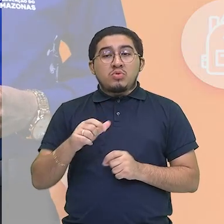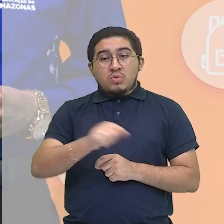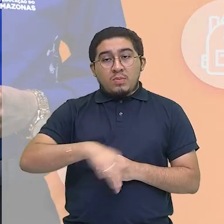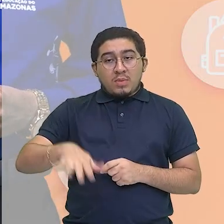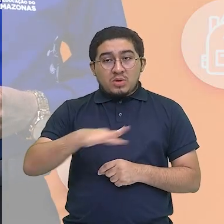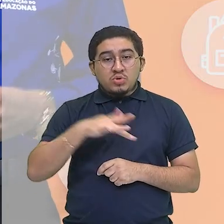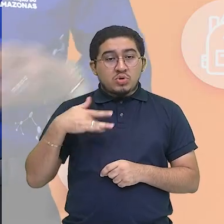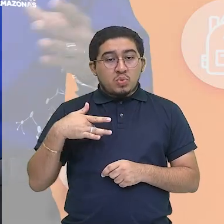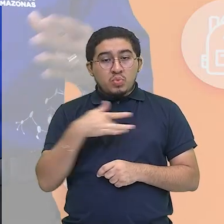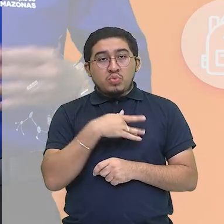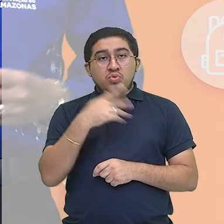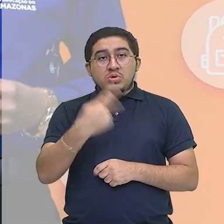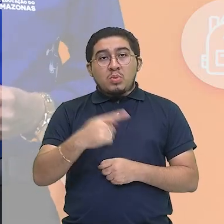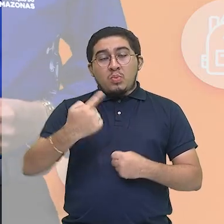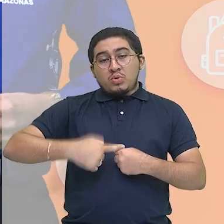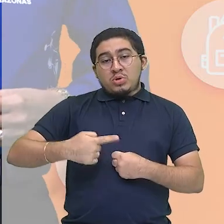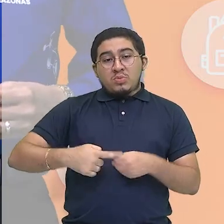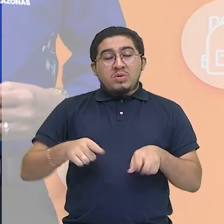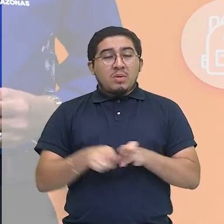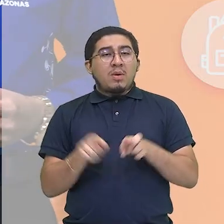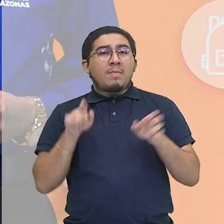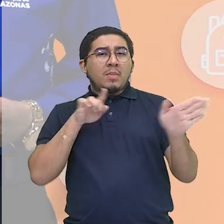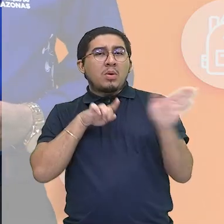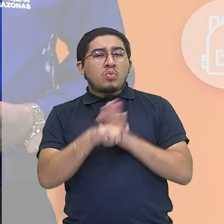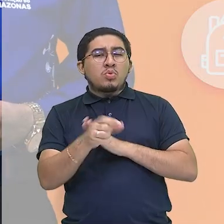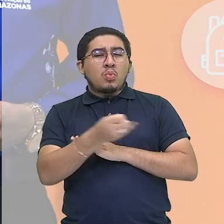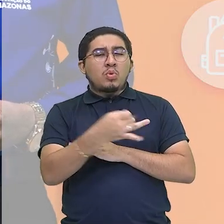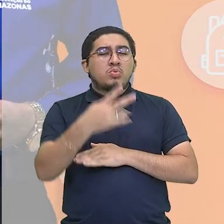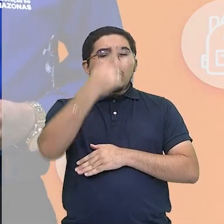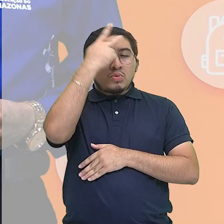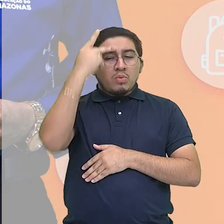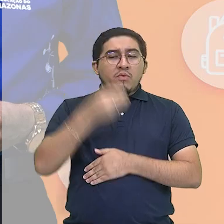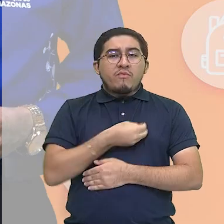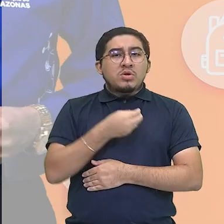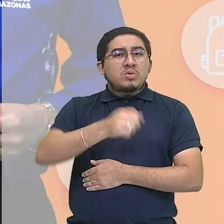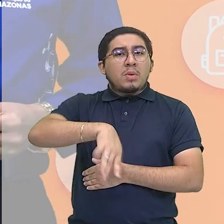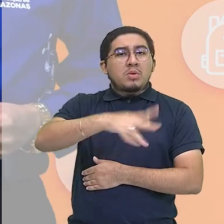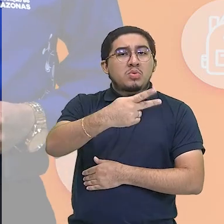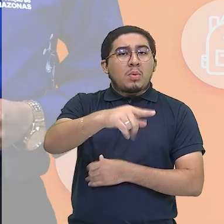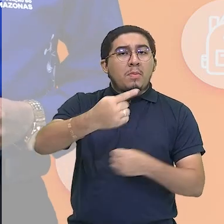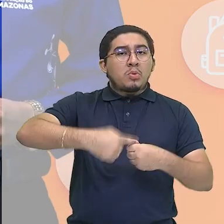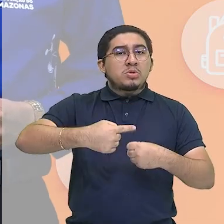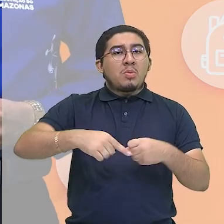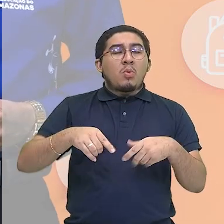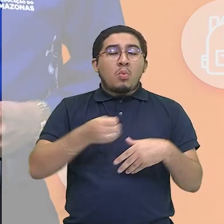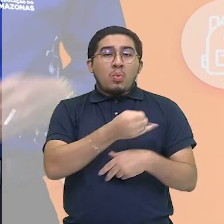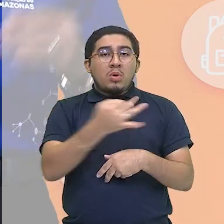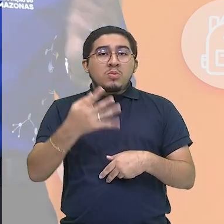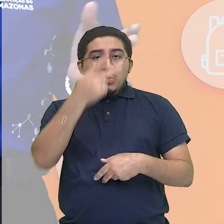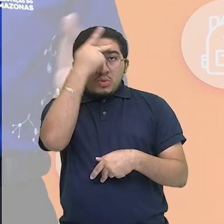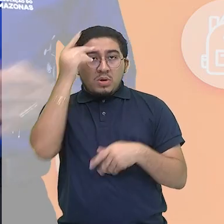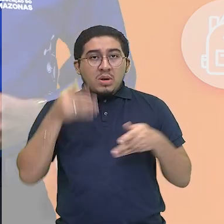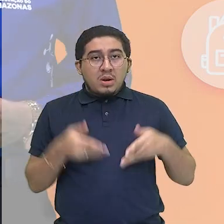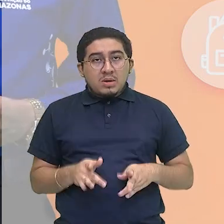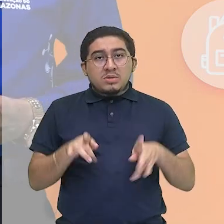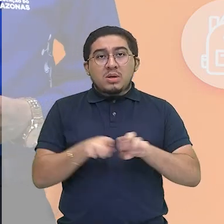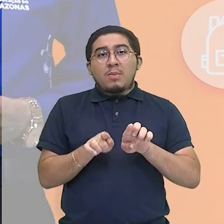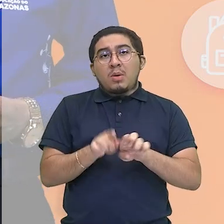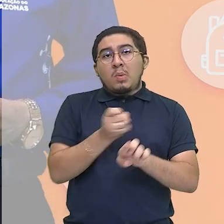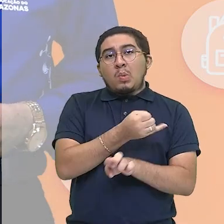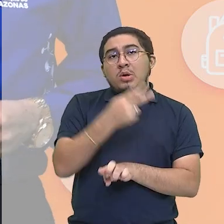no seu município, vão perguntar quantas pessoas moram naquele município, qual é a taxa de natalidade, qual a taxa